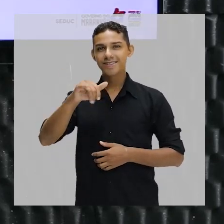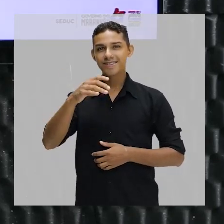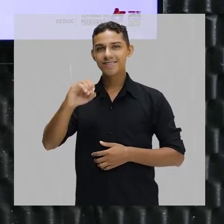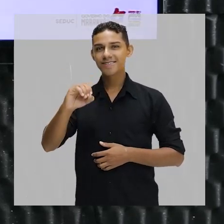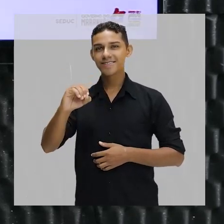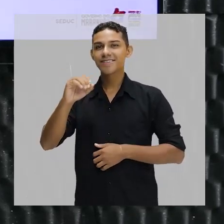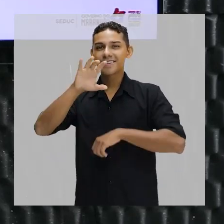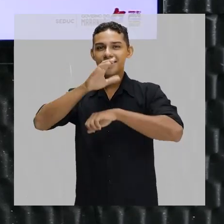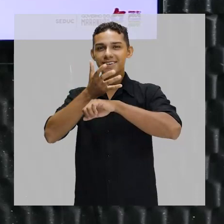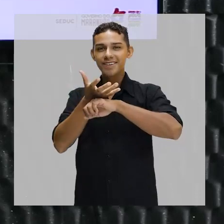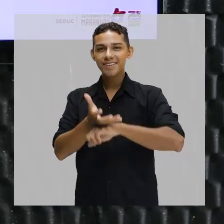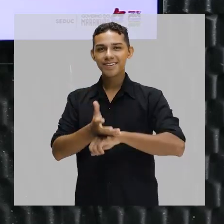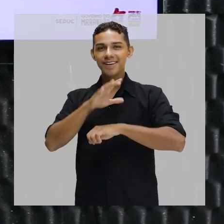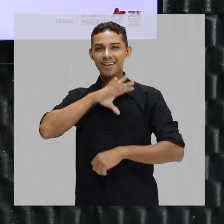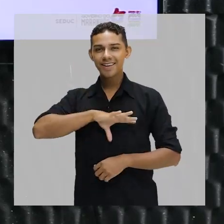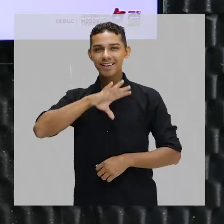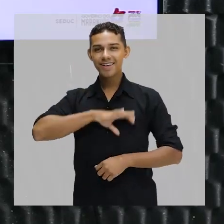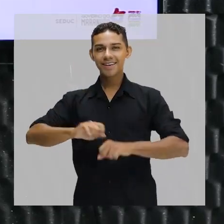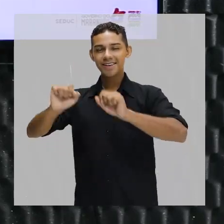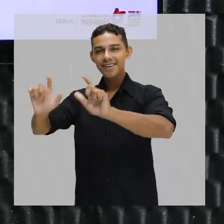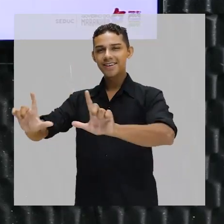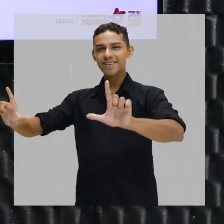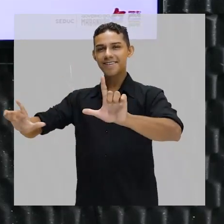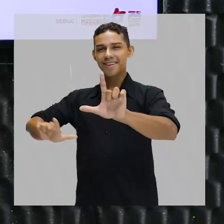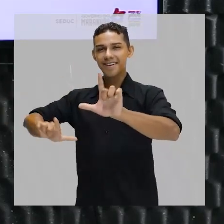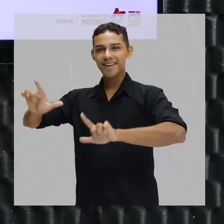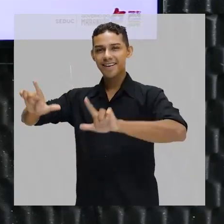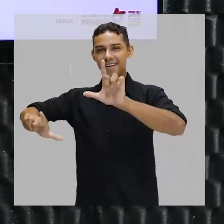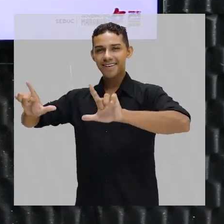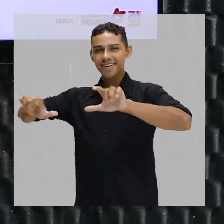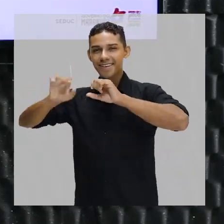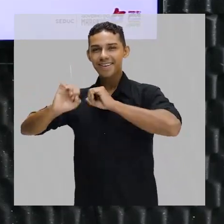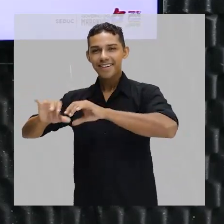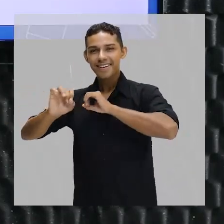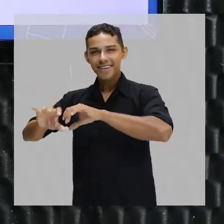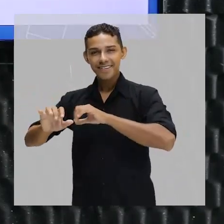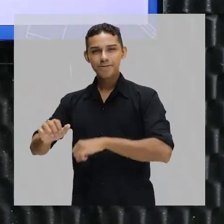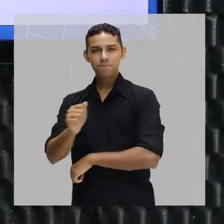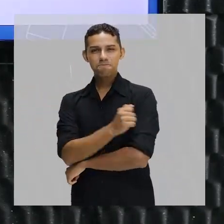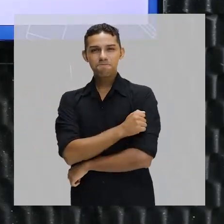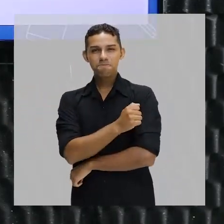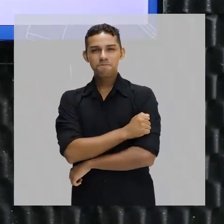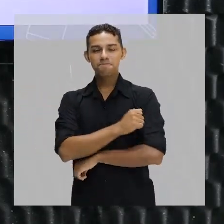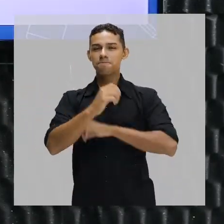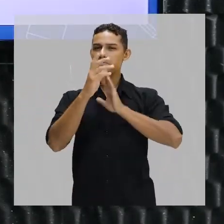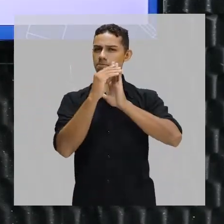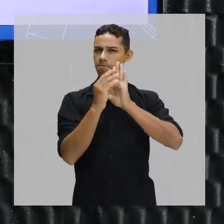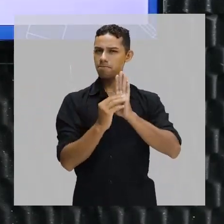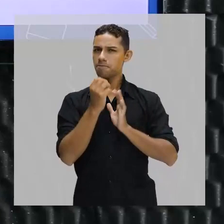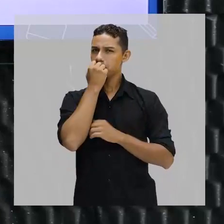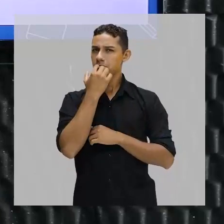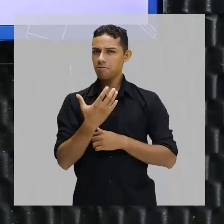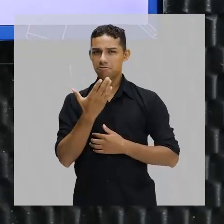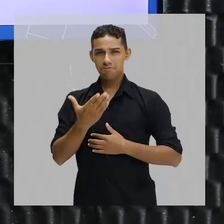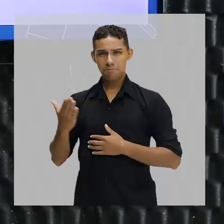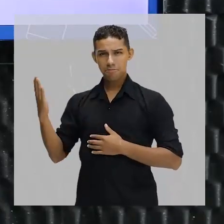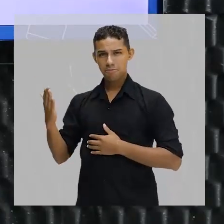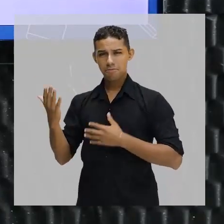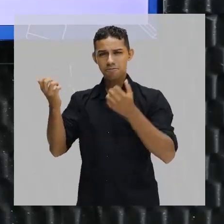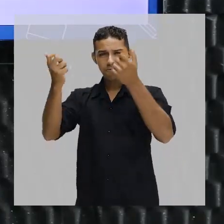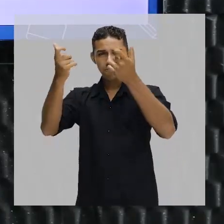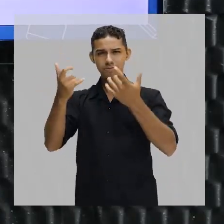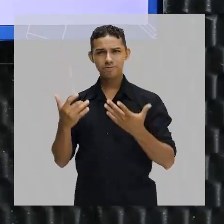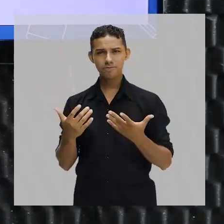TV Educação e no portal do estudante que tem muito conteúdo para vocês. Na aula de hoje vamos falar sobre a